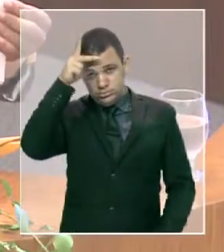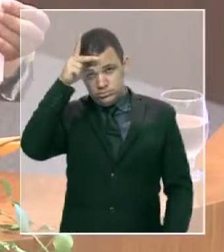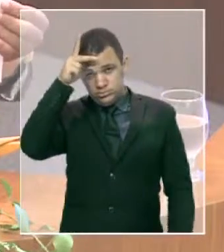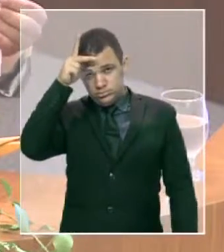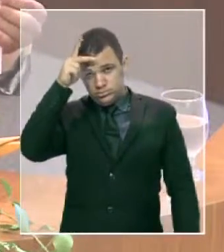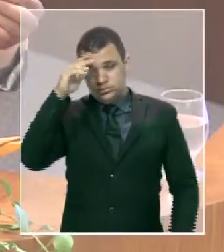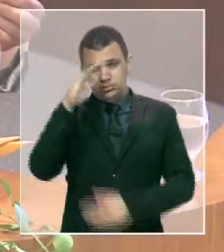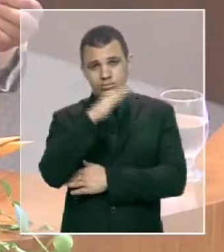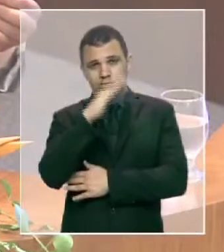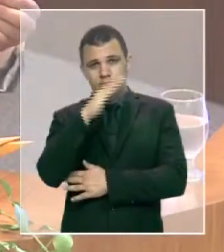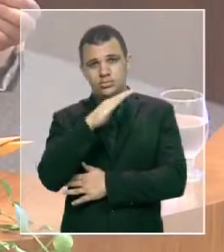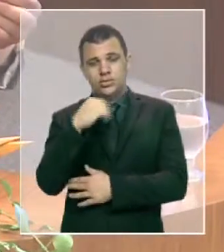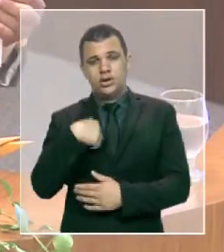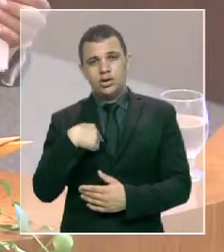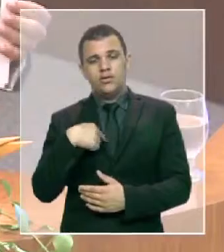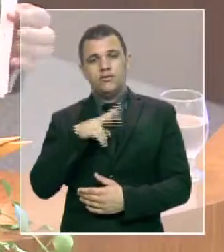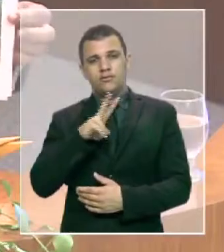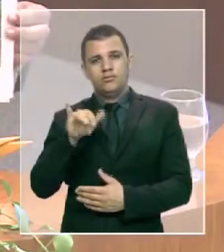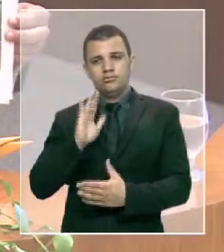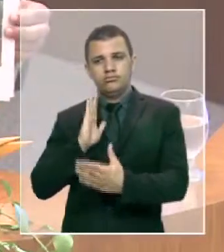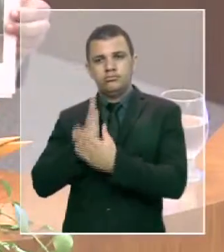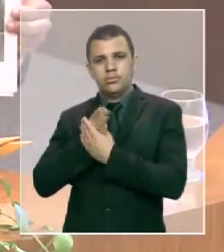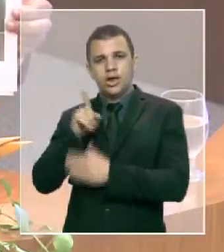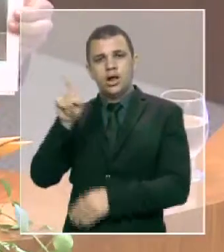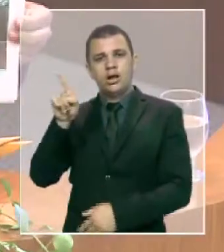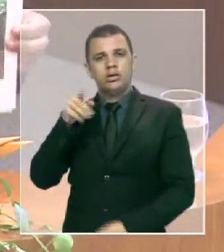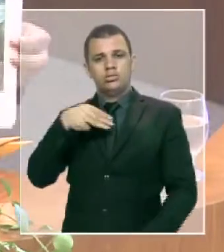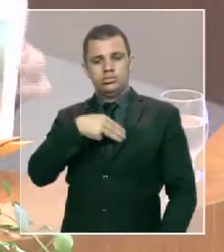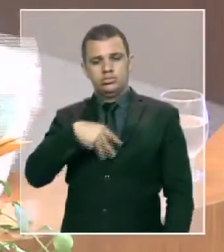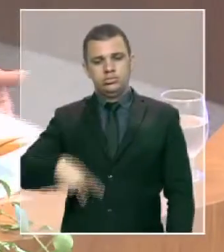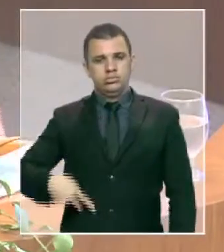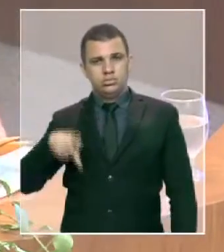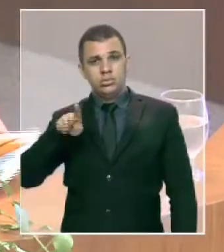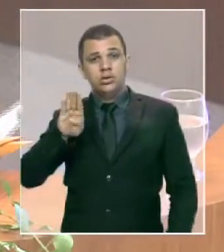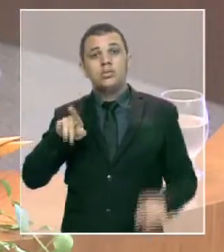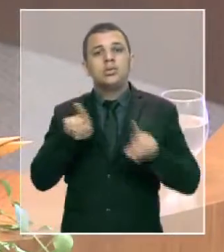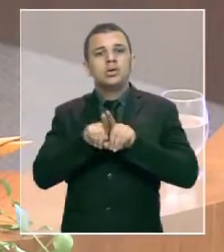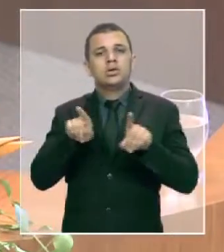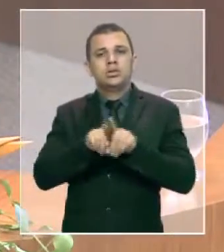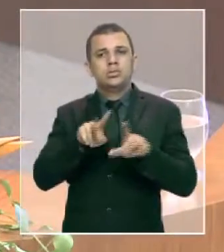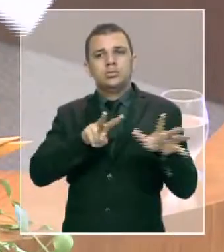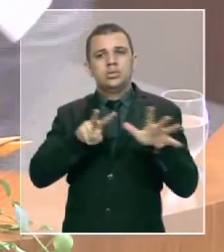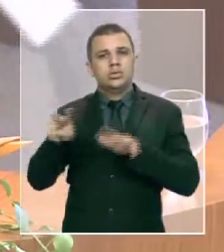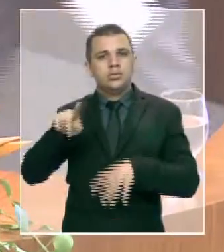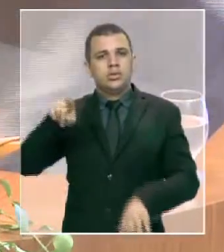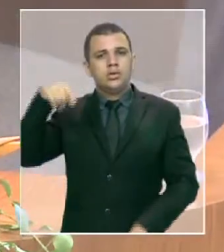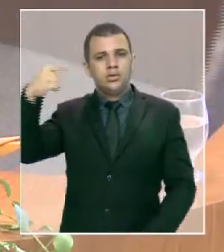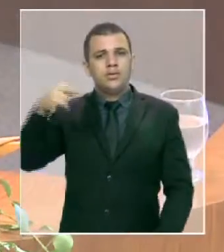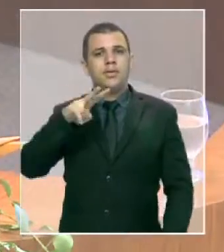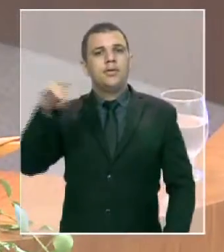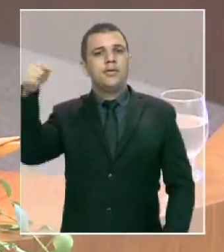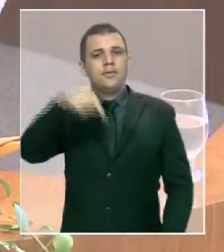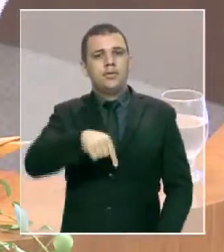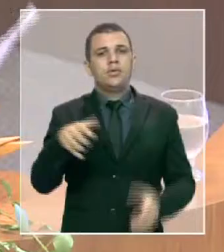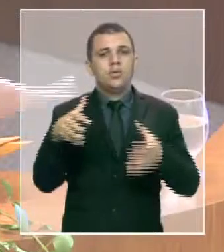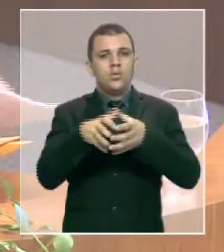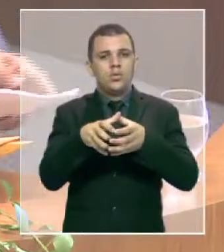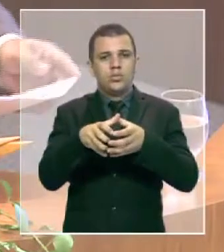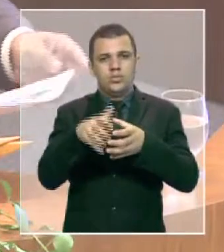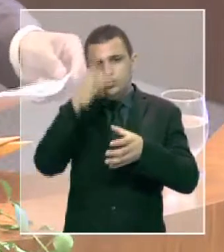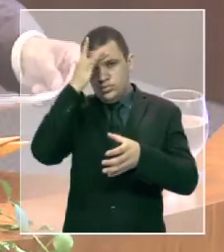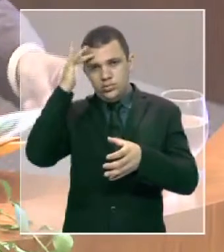protocolar a denúncia no Ministério Público. Na semana que vem, estaremos recebendo uma comissão de